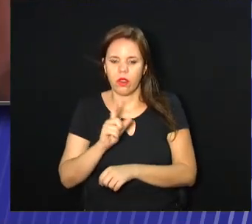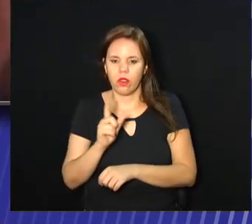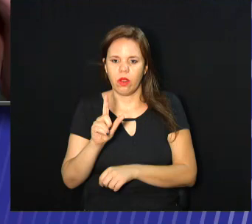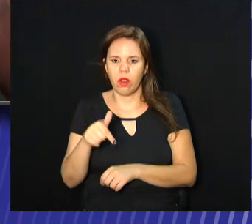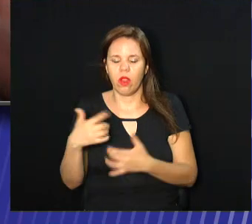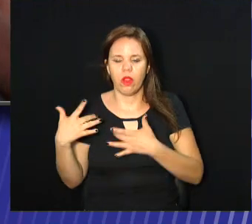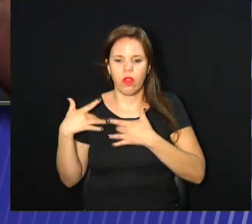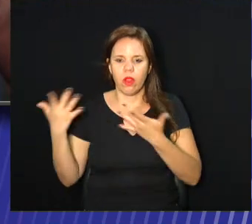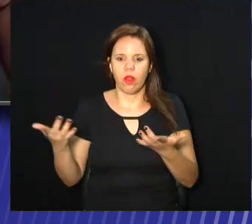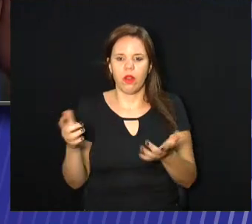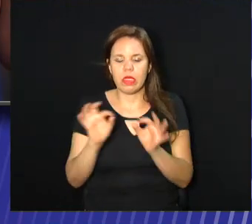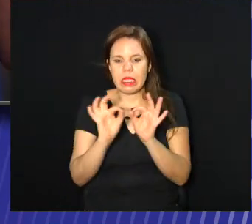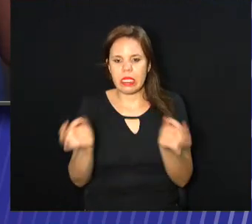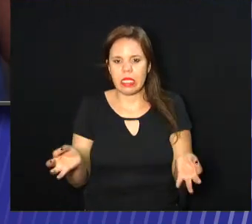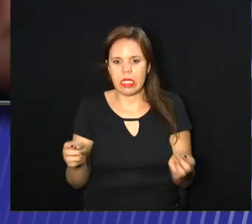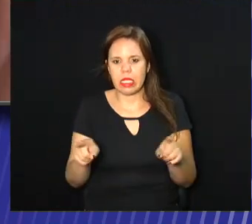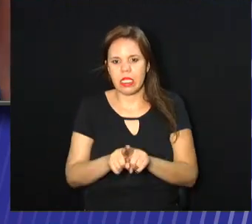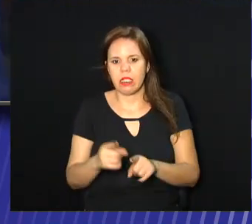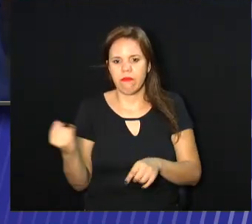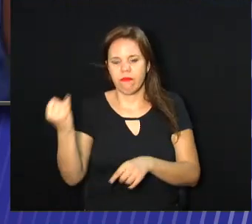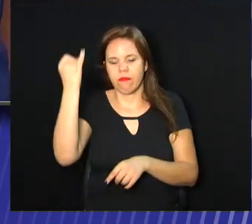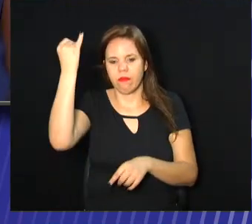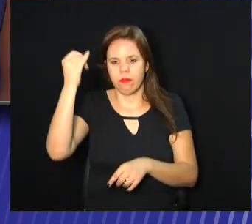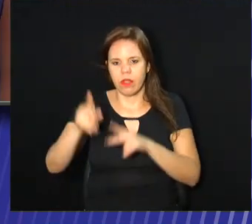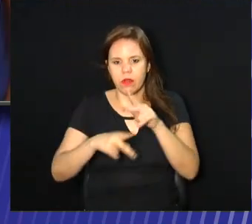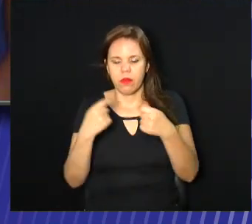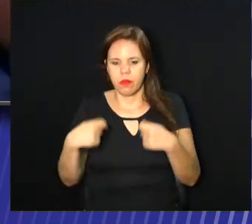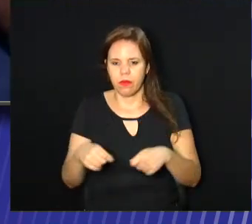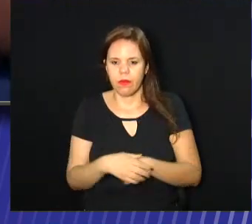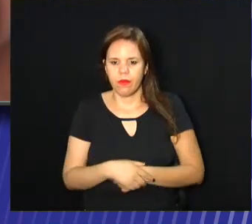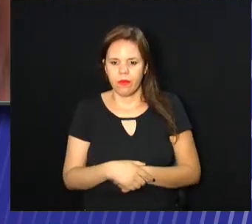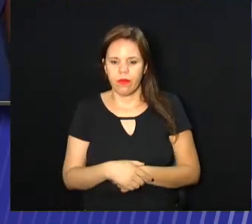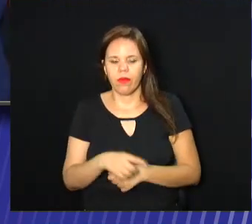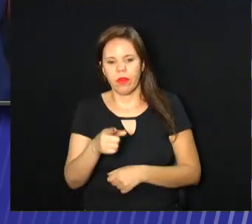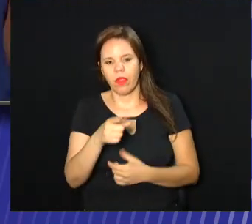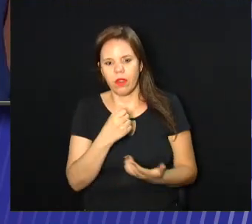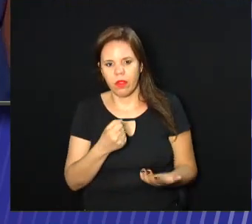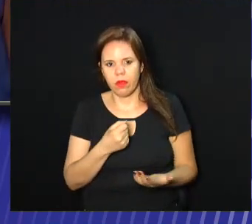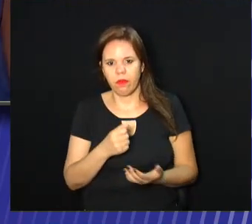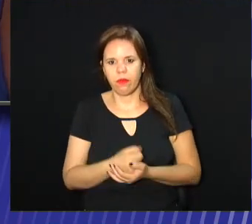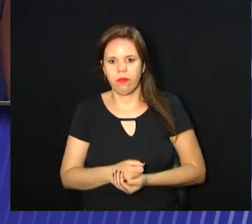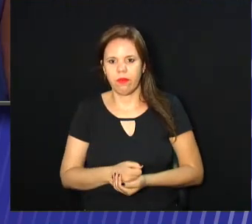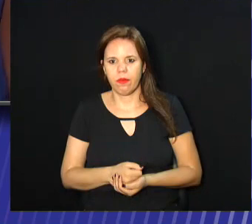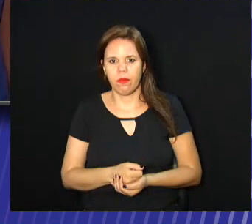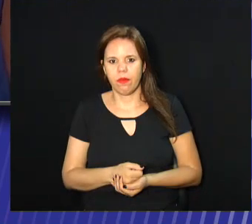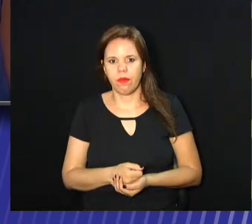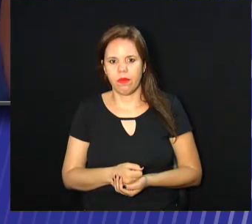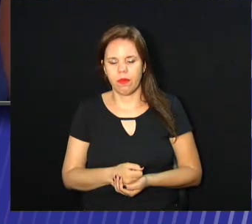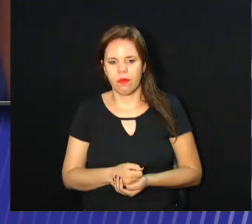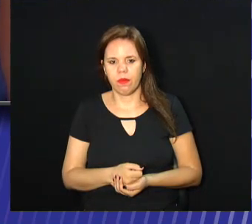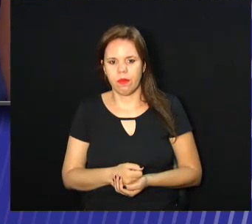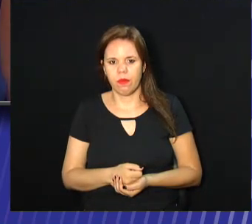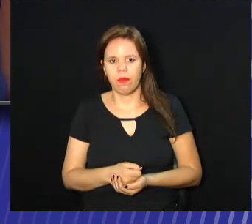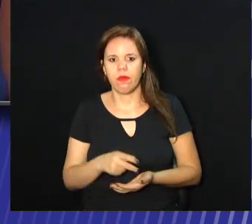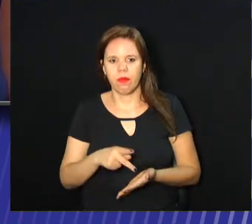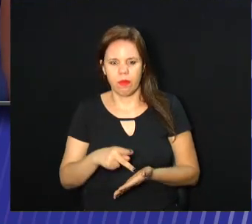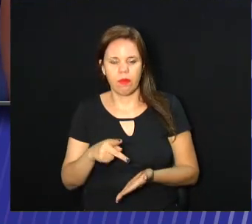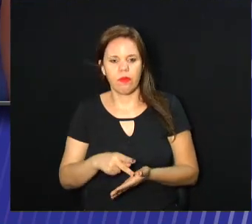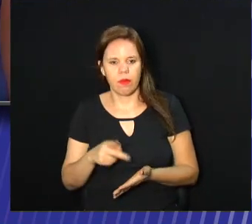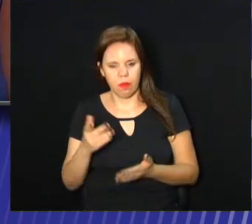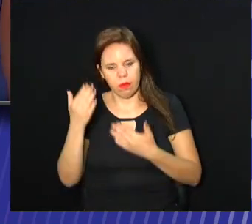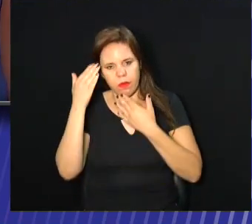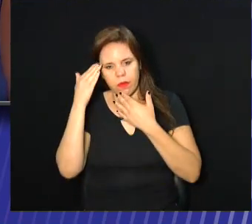uma doação pequena, mas bastante importante para quem precisa. É com você aí no estúdio. Sem sombra de dúvidas,